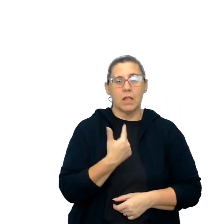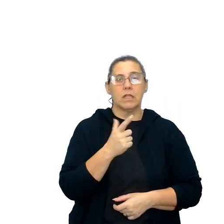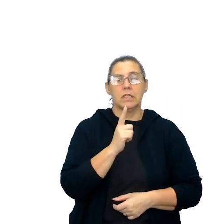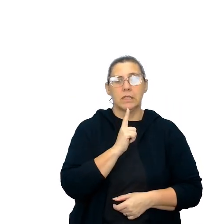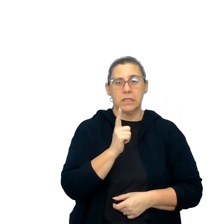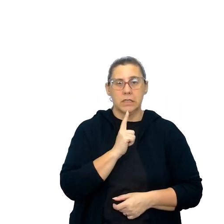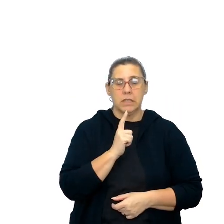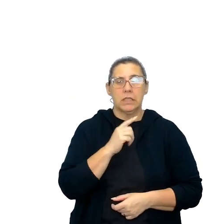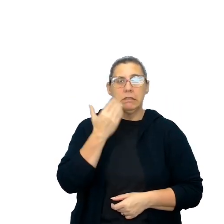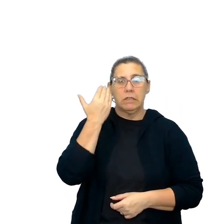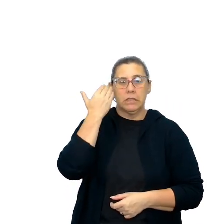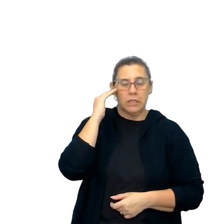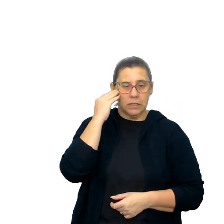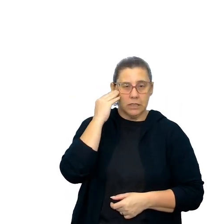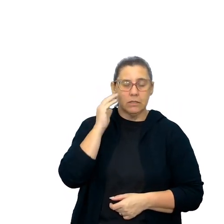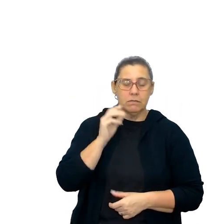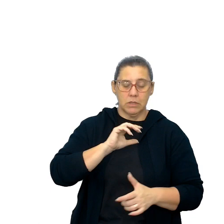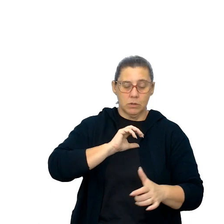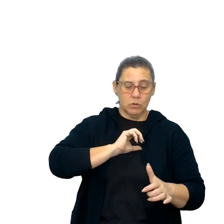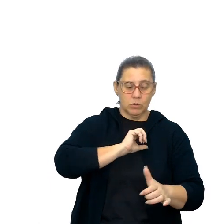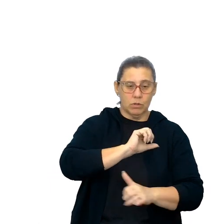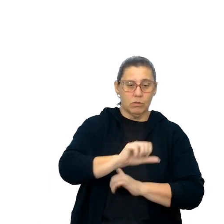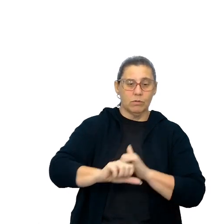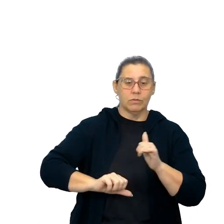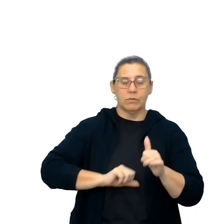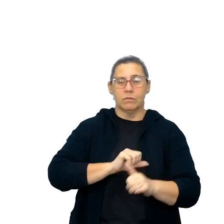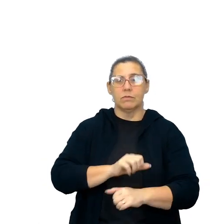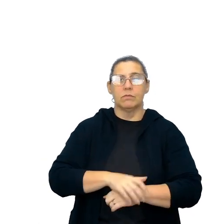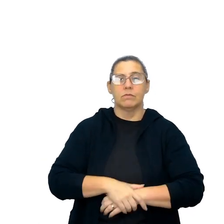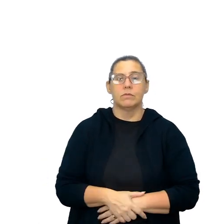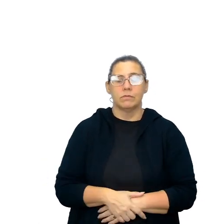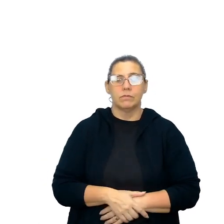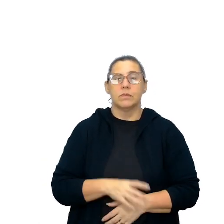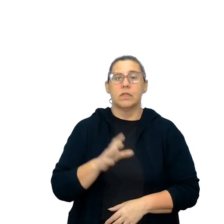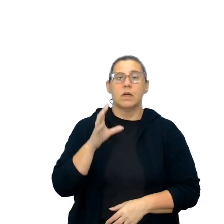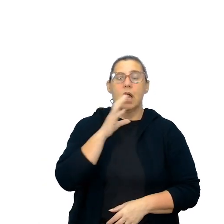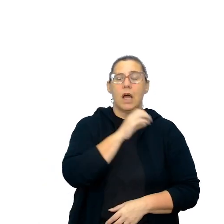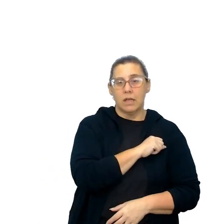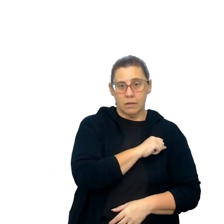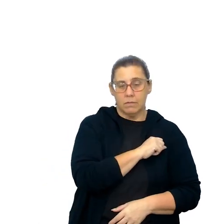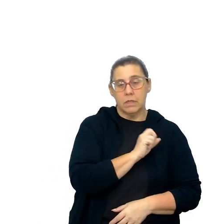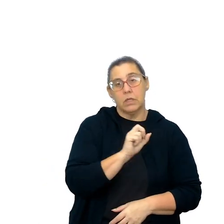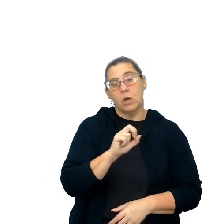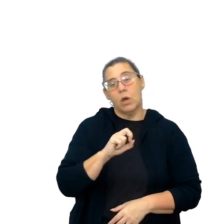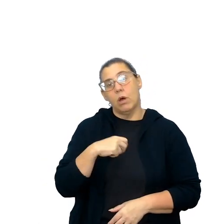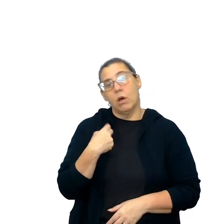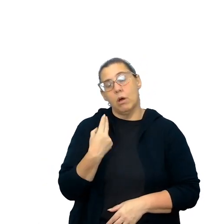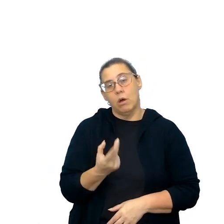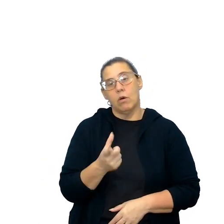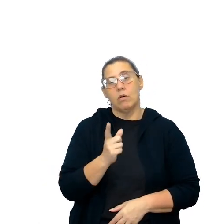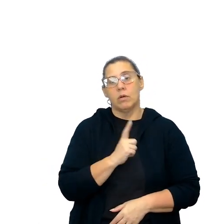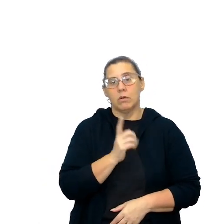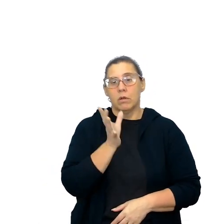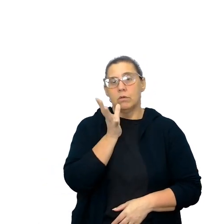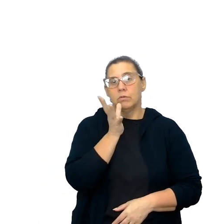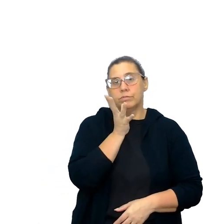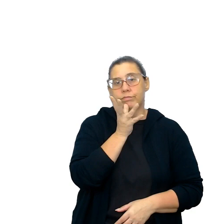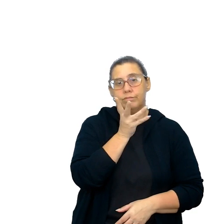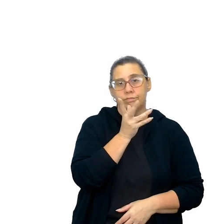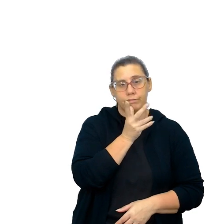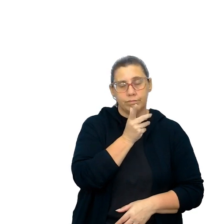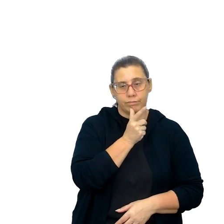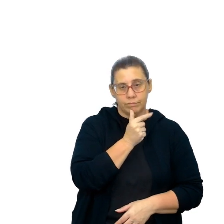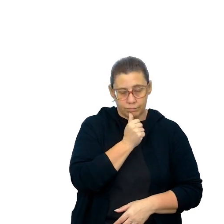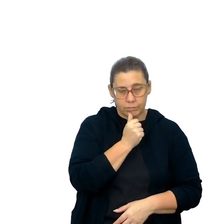essa noção de que transcorreu, né, muito rápido, ou de que teve uma demora muito